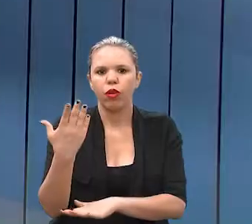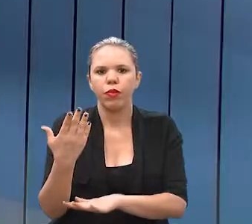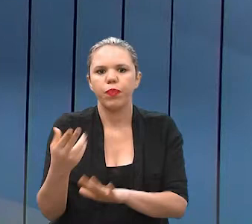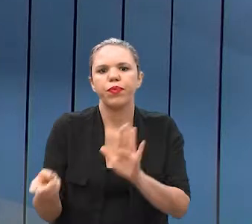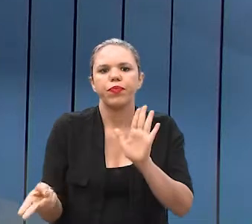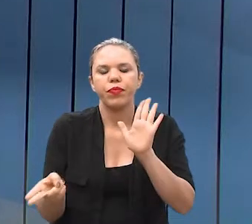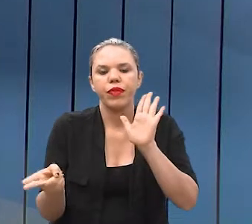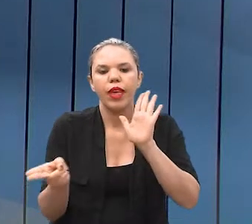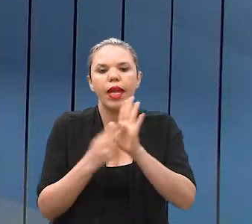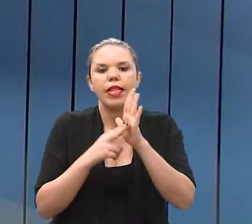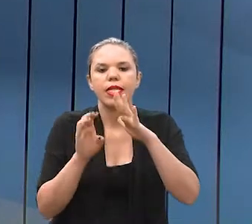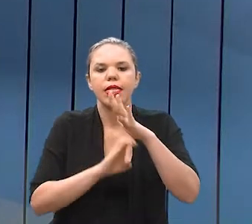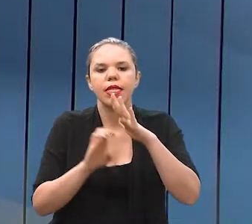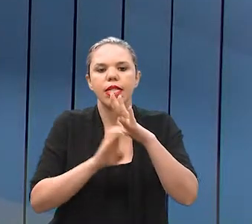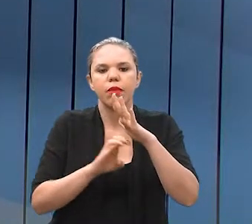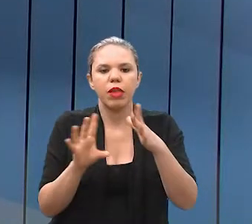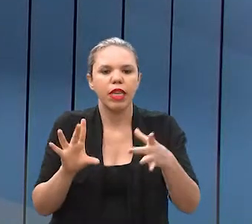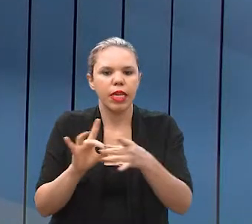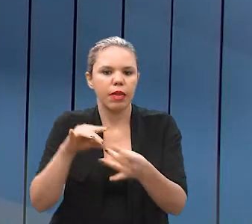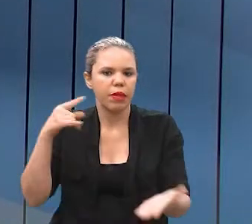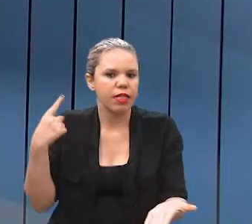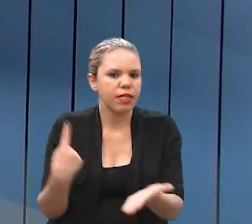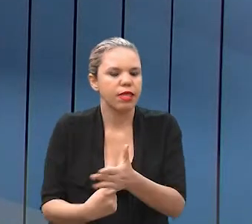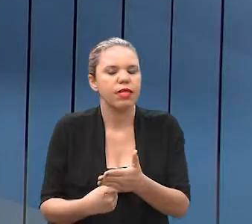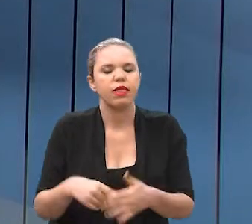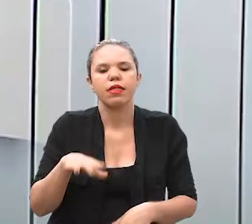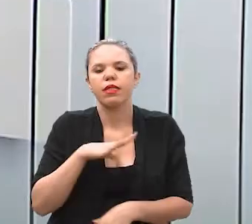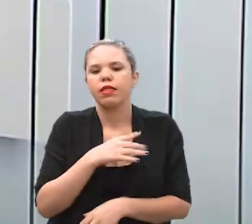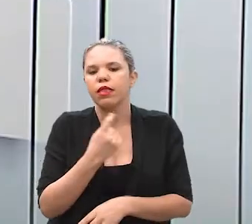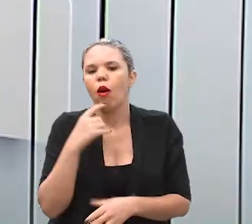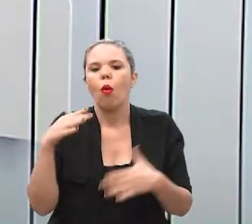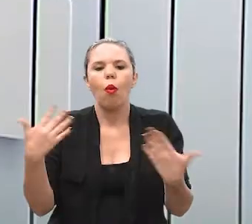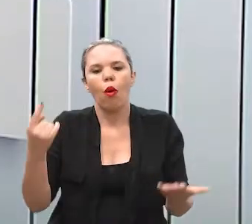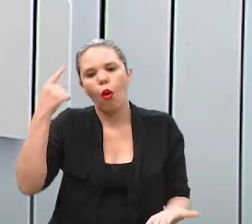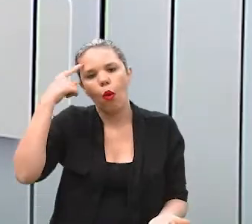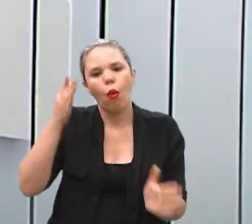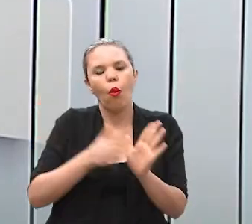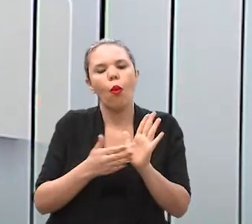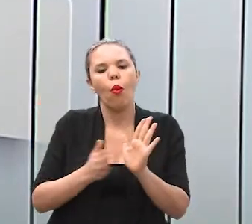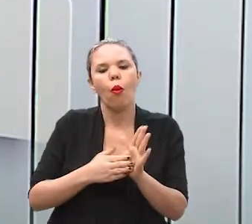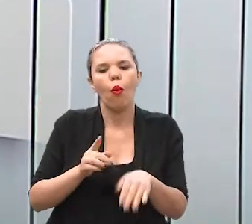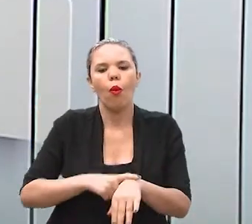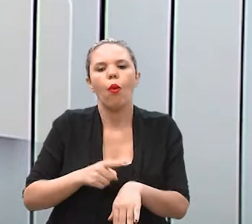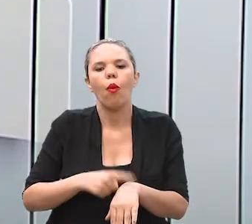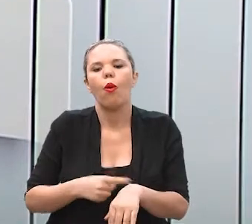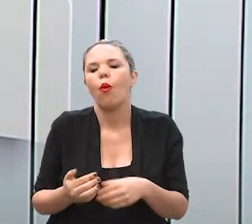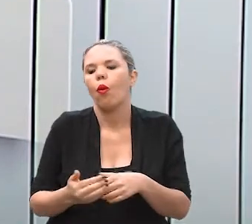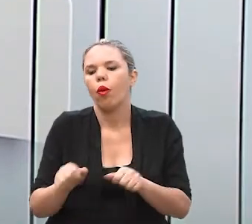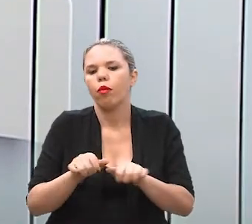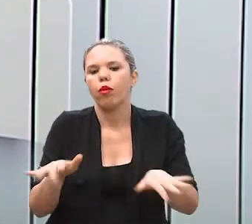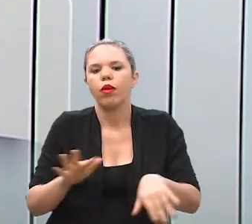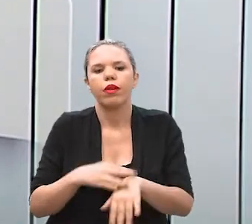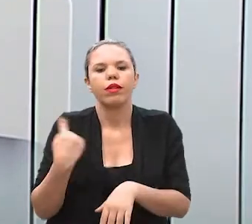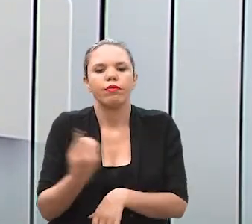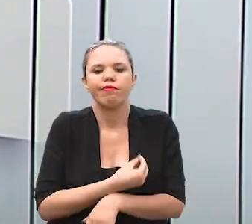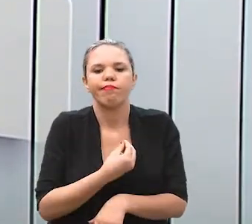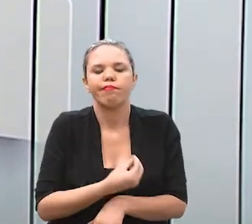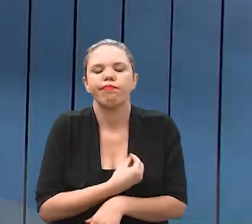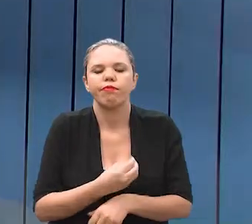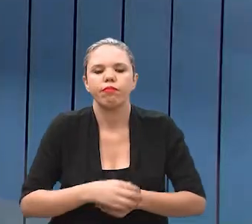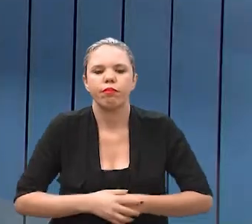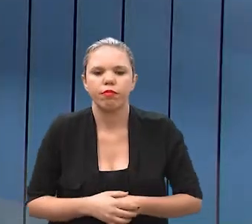selo Empresa Parceira da cidade de Campinas. Qual que é a ideia do senhor para este momento de pandemia que nós estamos